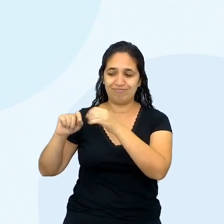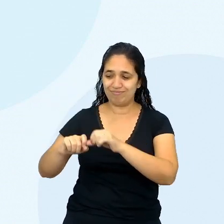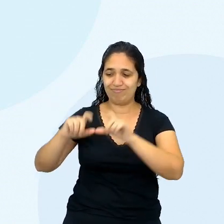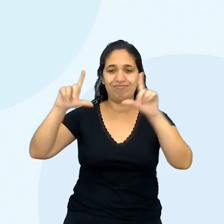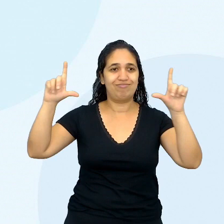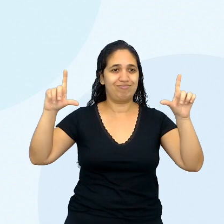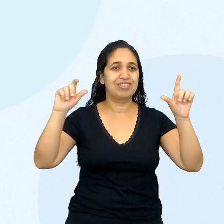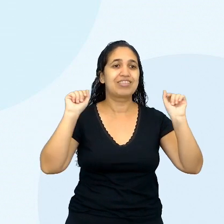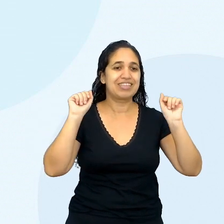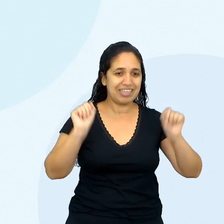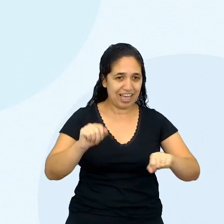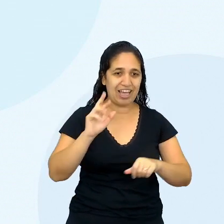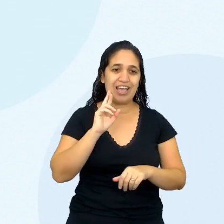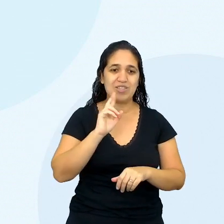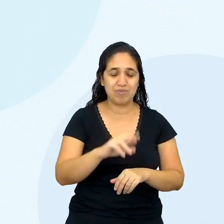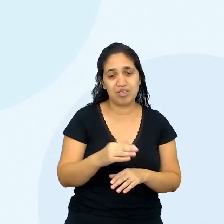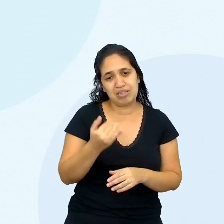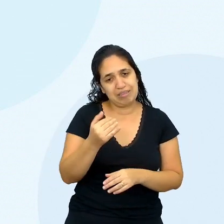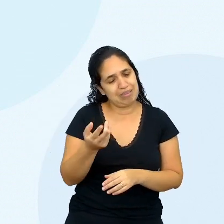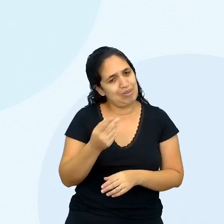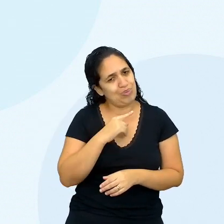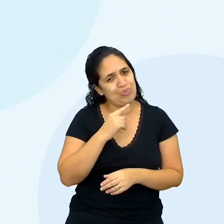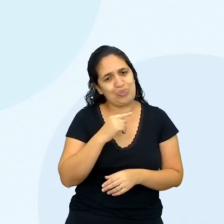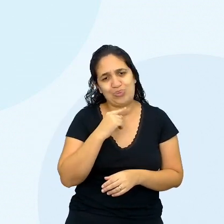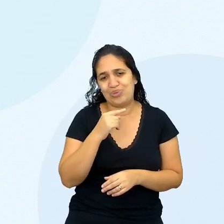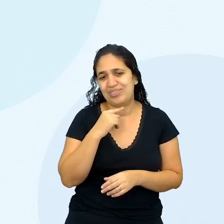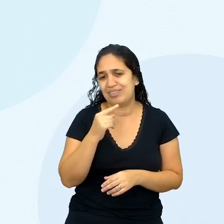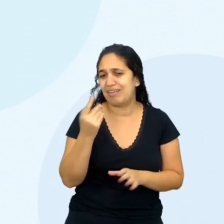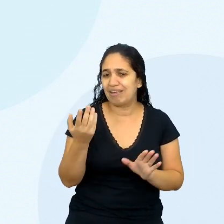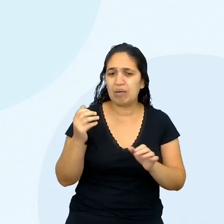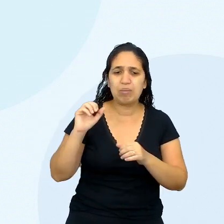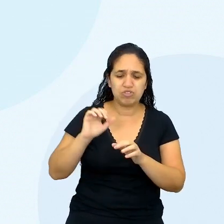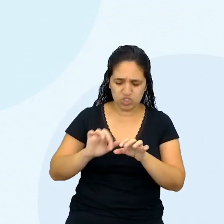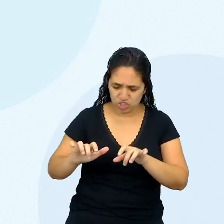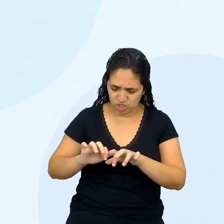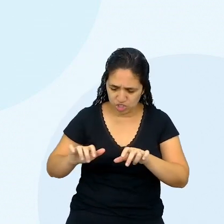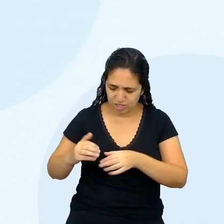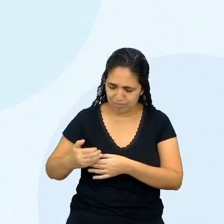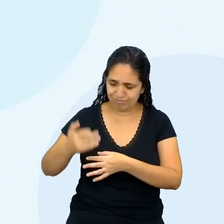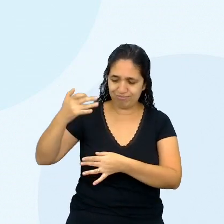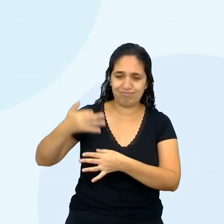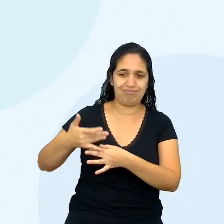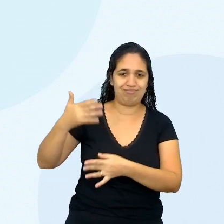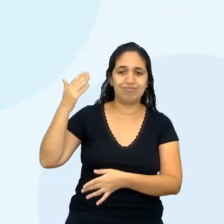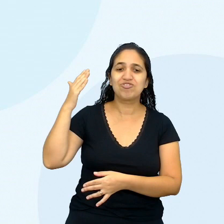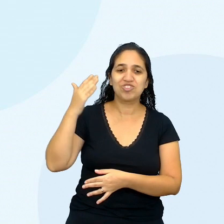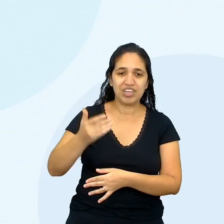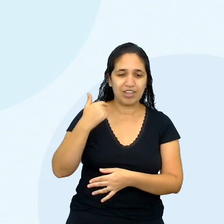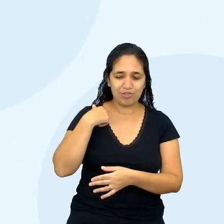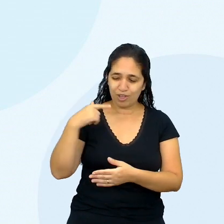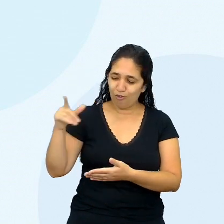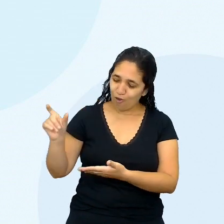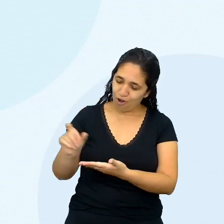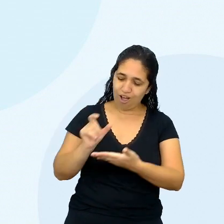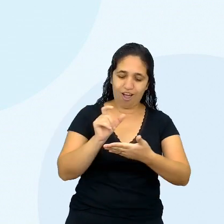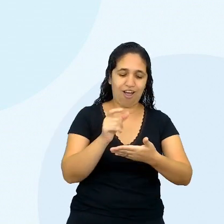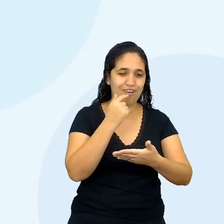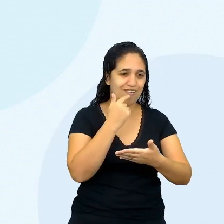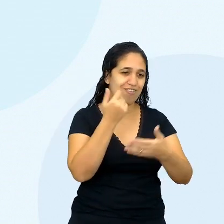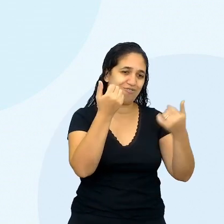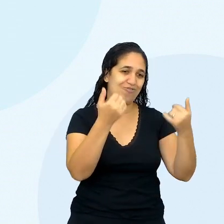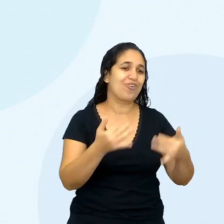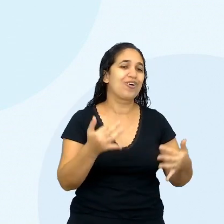as 4 palavrinhas. Quem não conseguir também desse jeito, é só digitar no chat diretamente, que aí eu vou trazendo as palavrinhas para